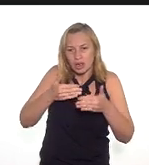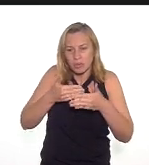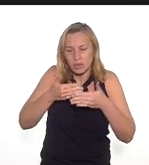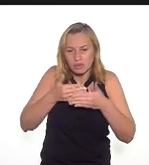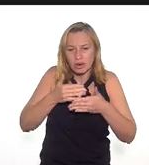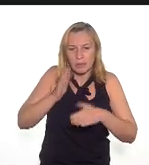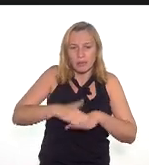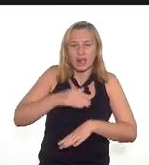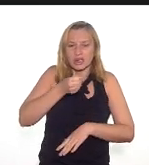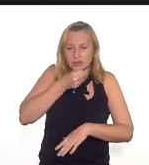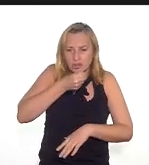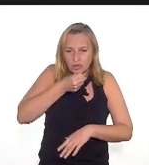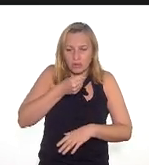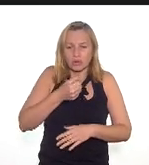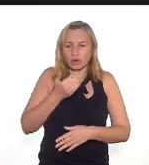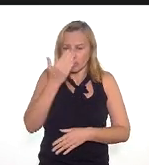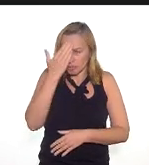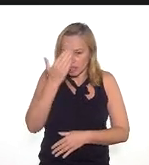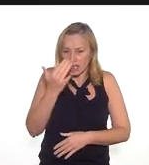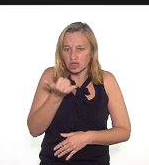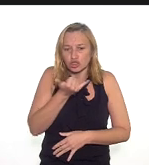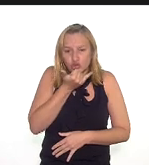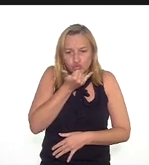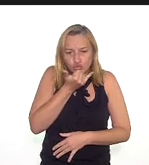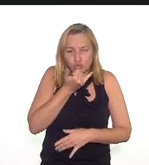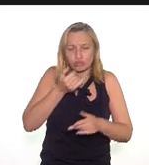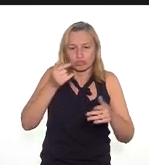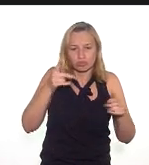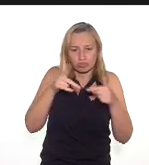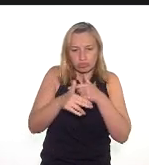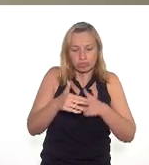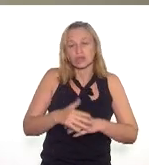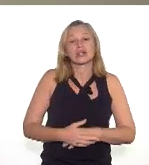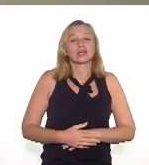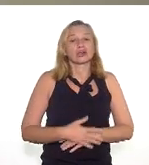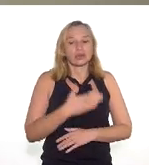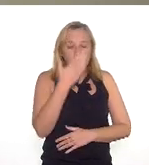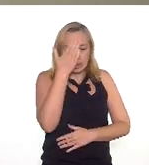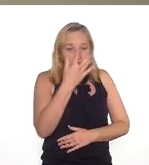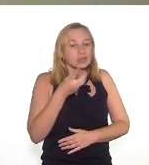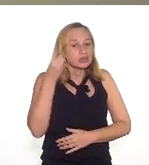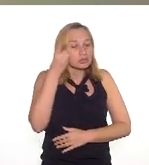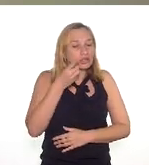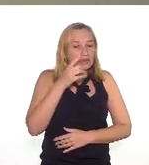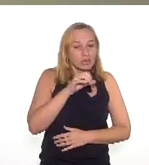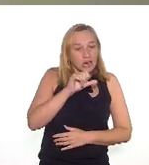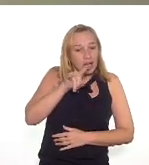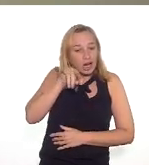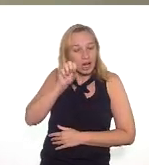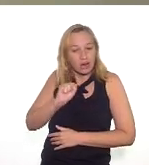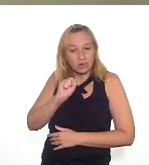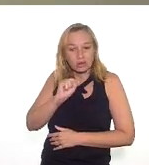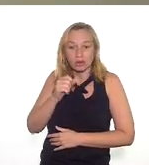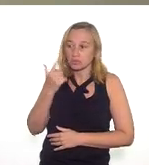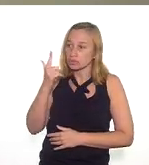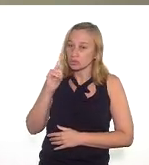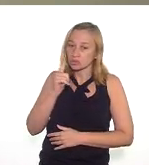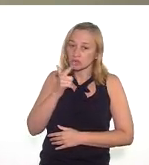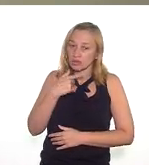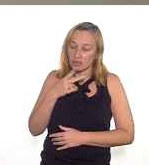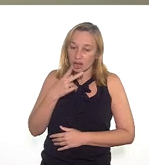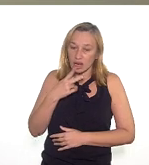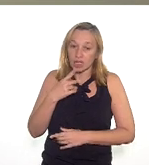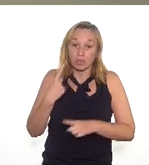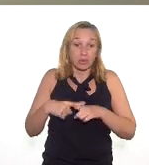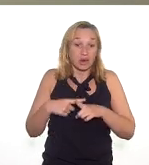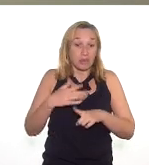o microfone deles. Obrigado, desculpa a interferência. Obrigado, deputado Carlos Marcelo. Eu não tinha reclamado, porque